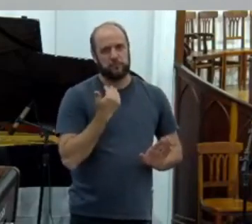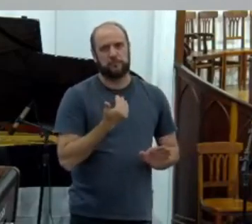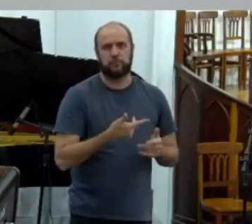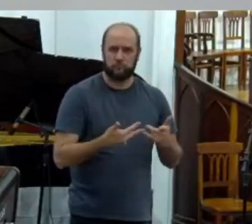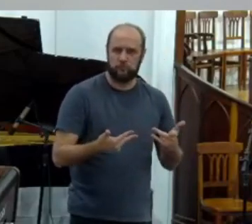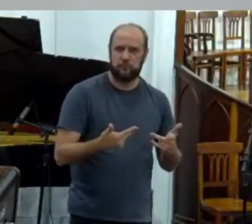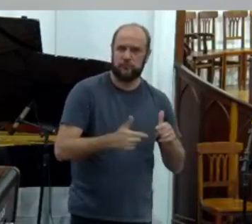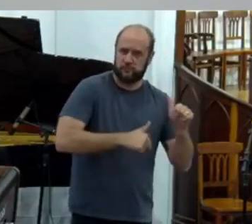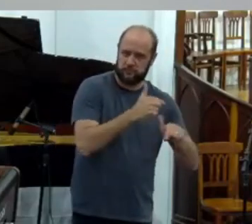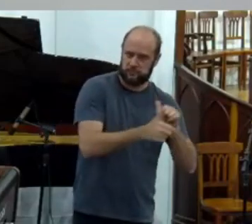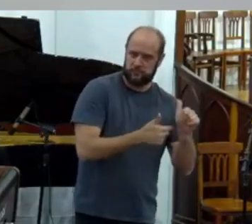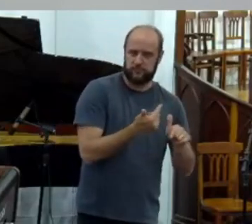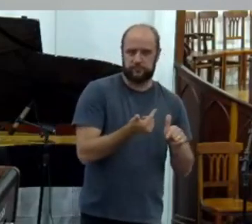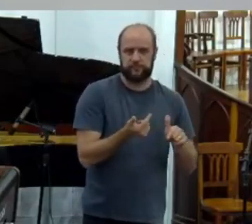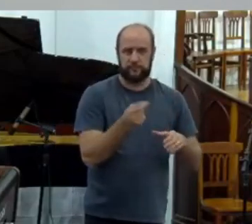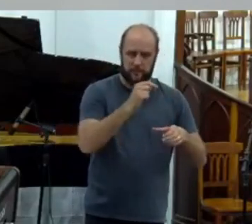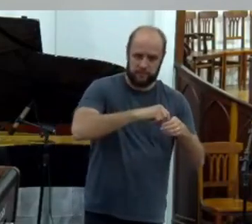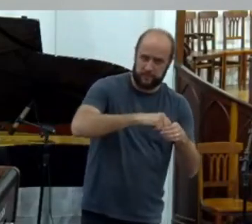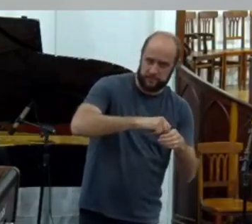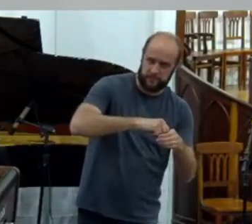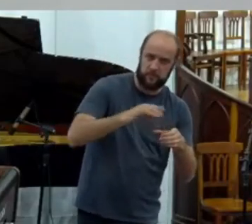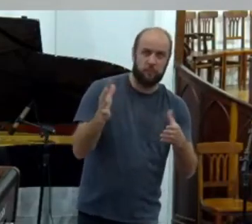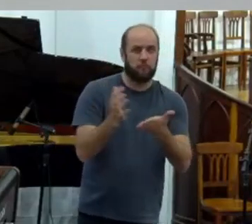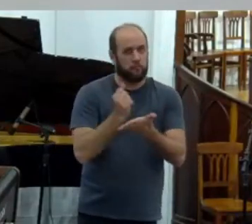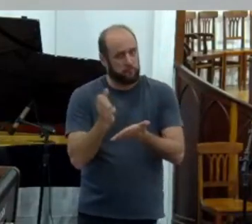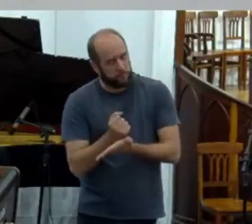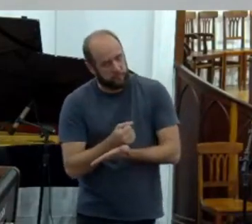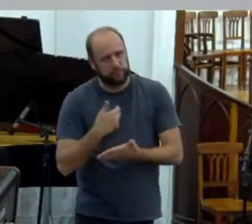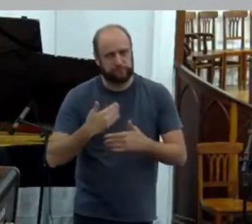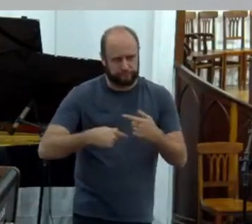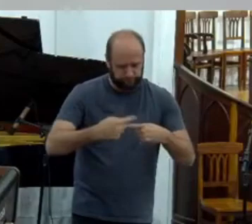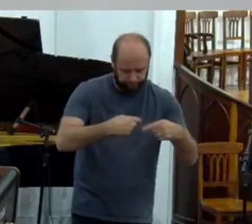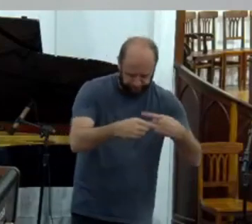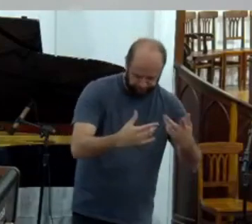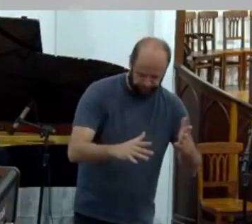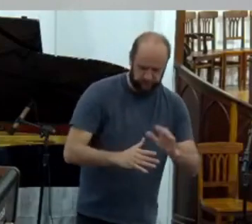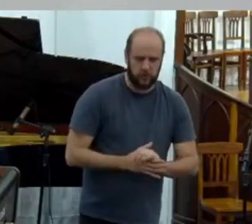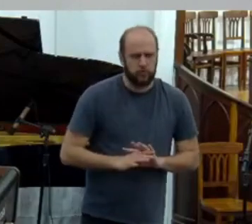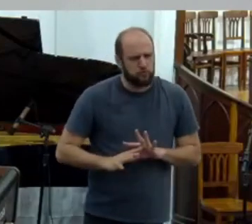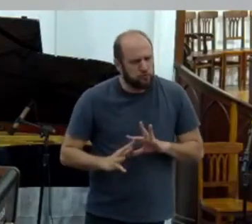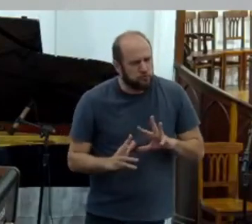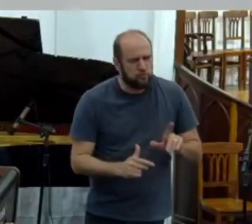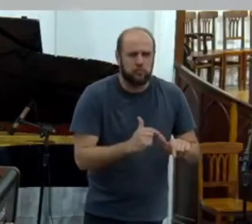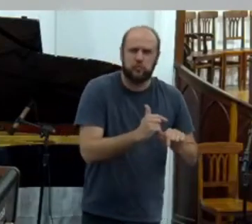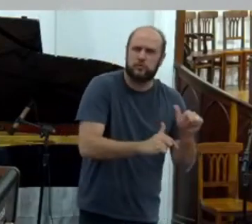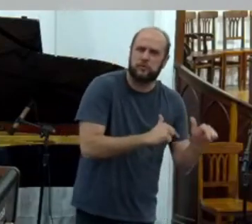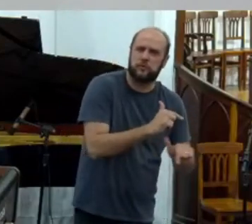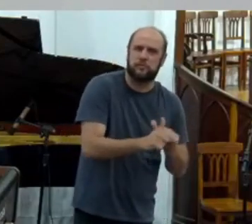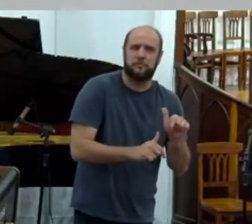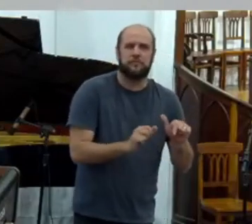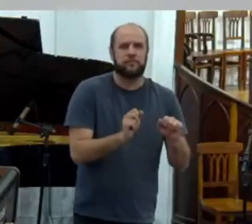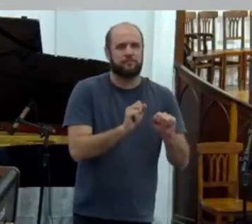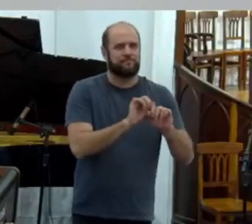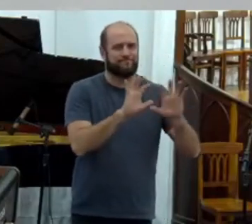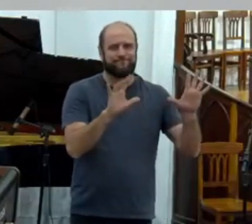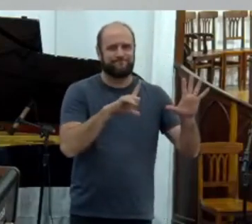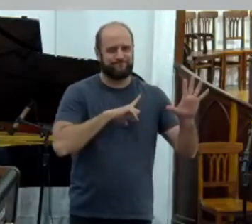ações. Então, plantar, arrancar o que se plantou e assim por diante. Todas as obras estão contempladas